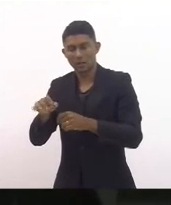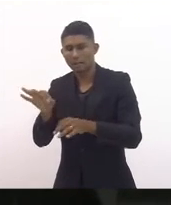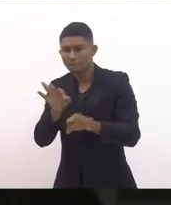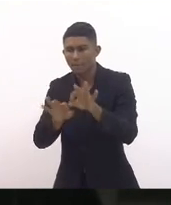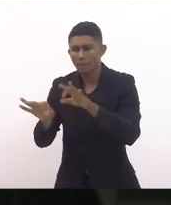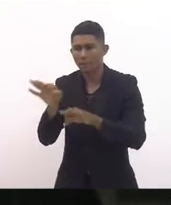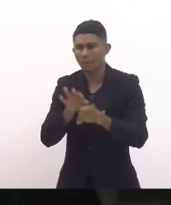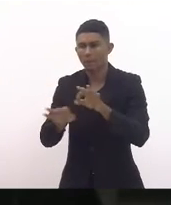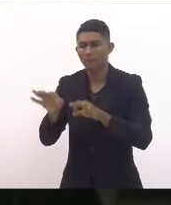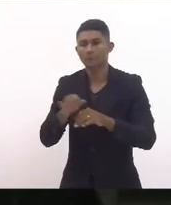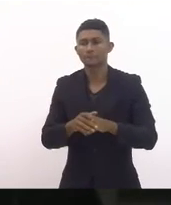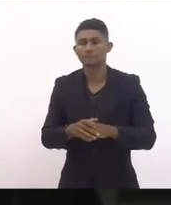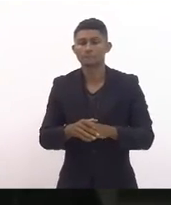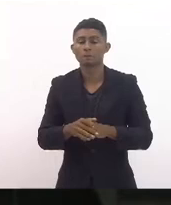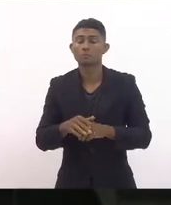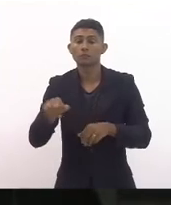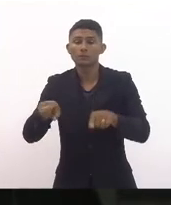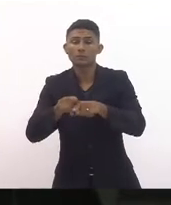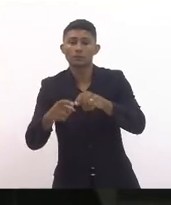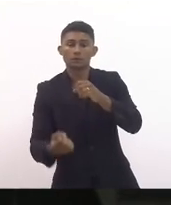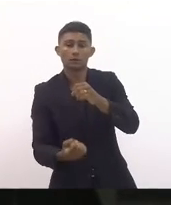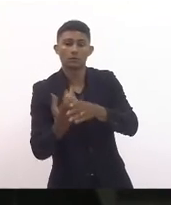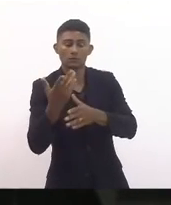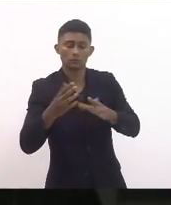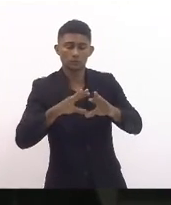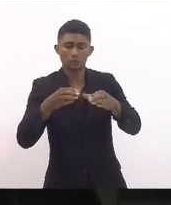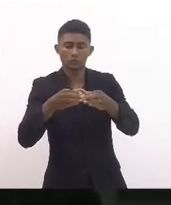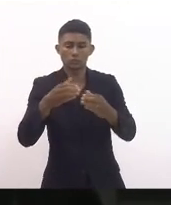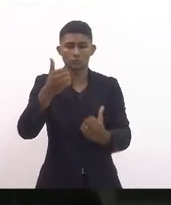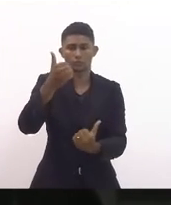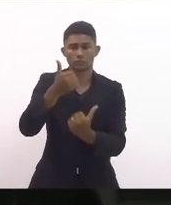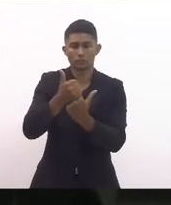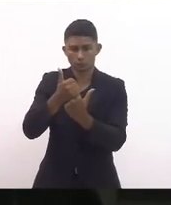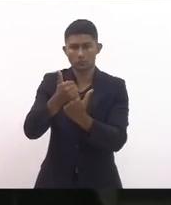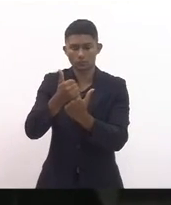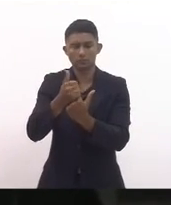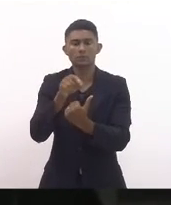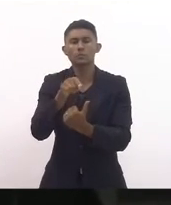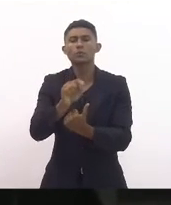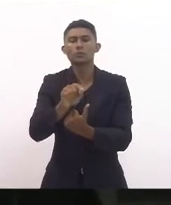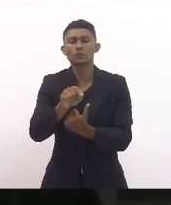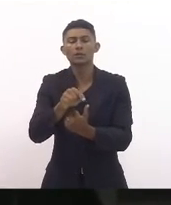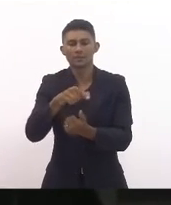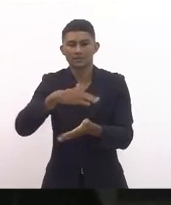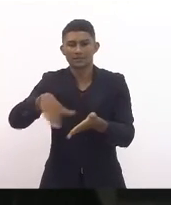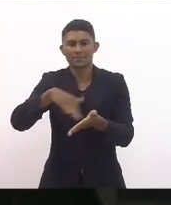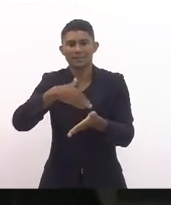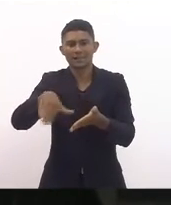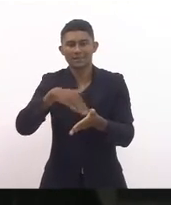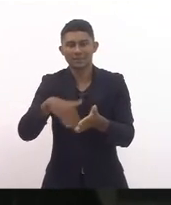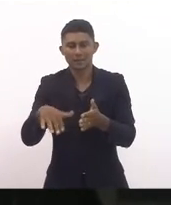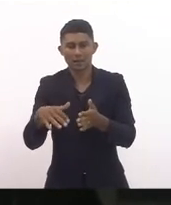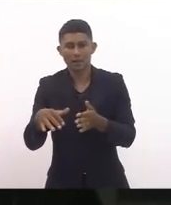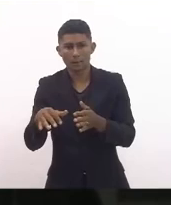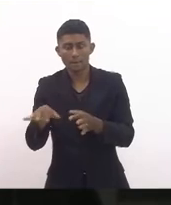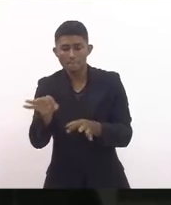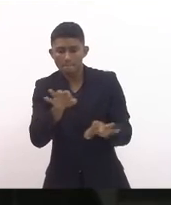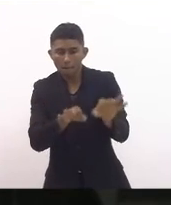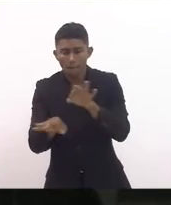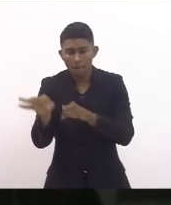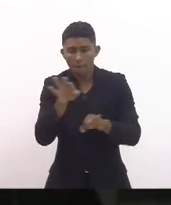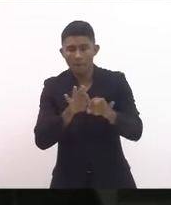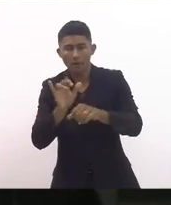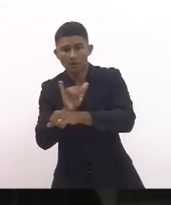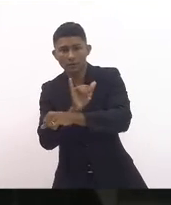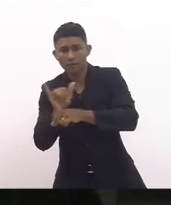e criando uma subsecretaria de planejamento estratégico na linha daquilo que a gente